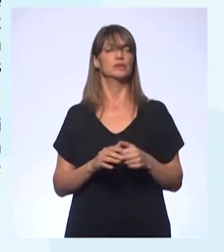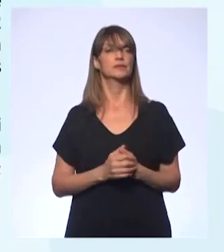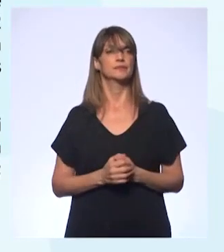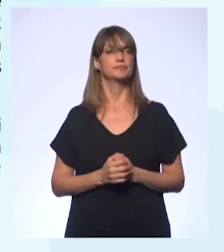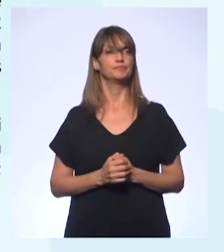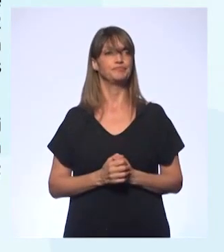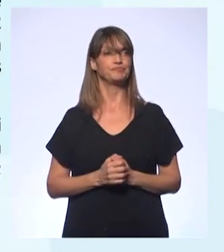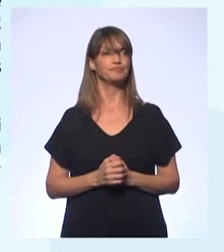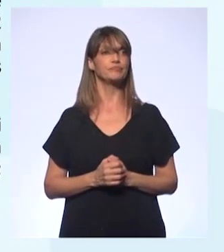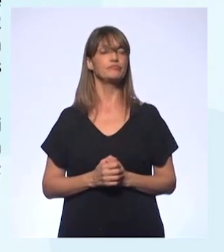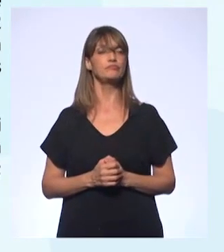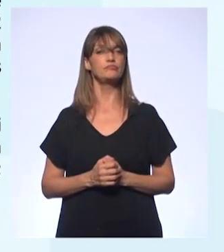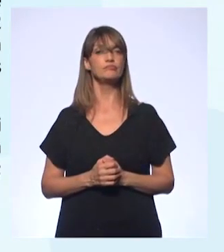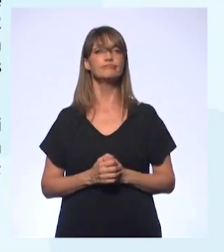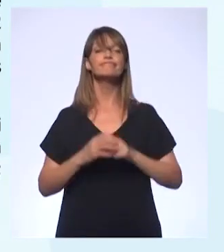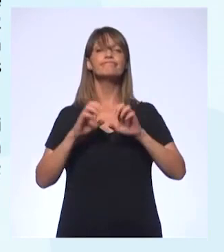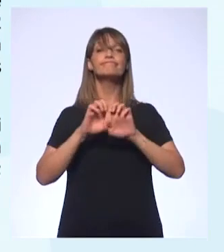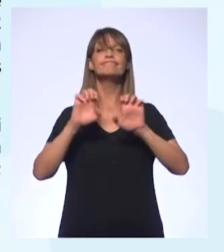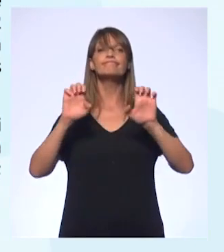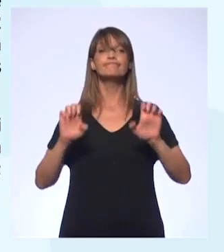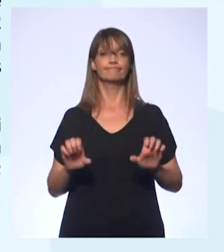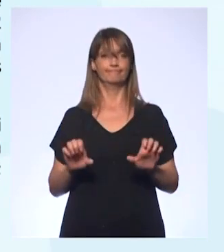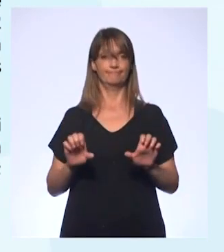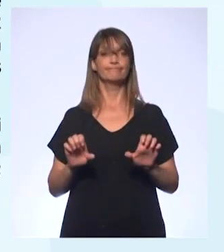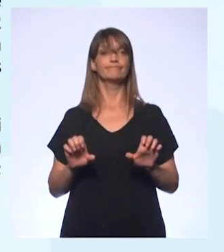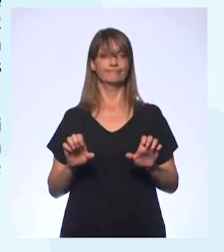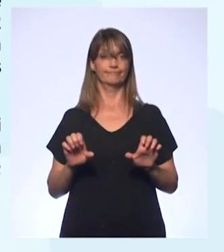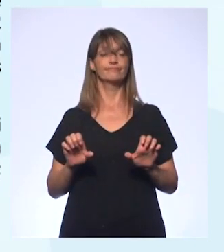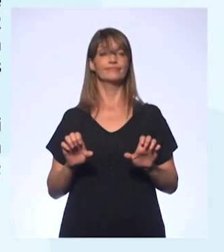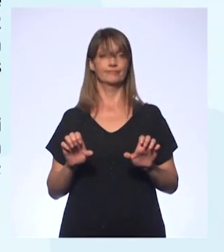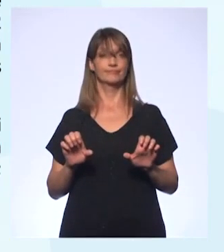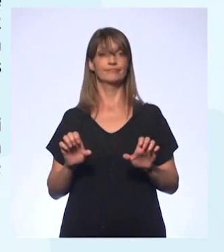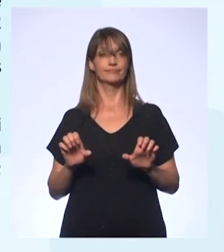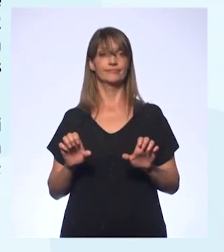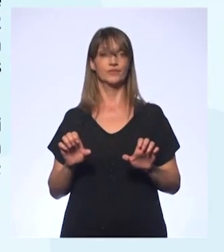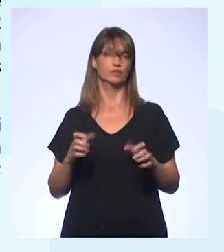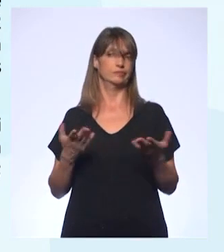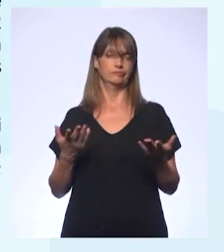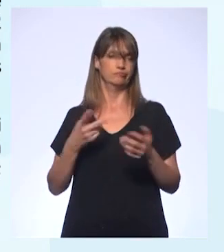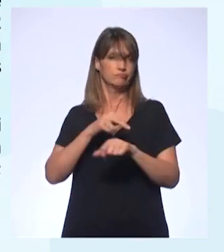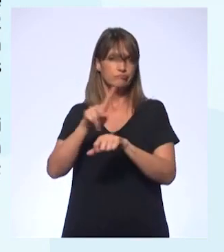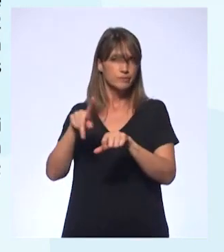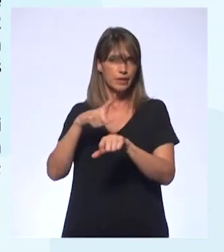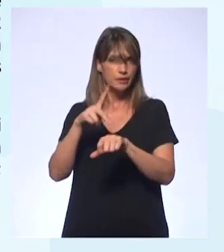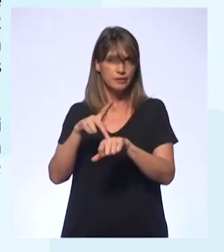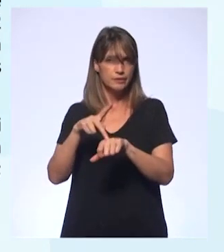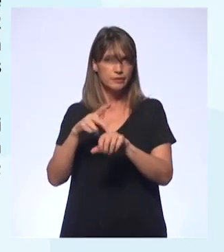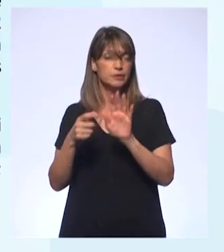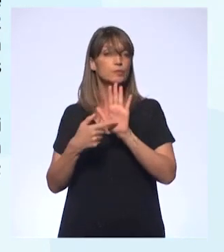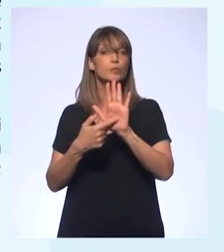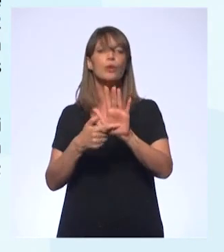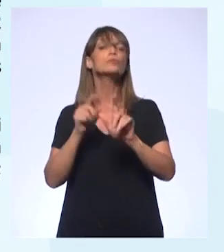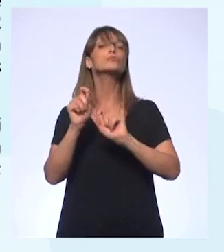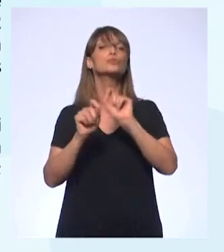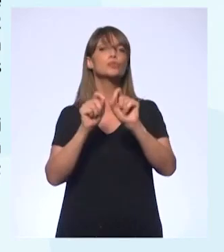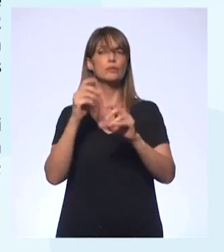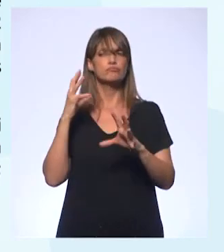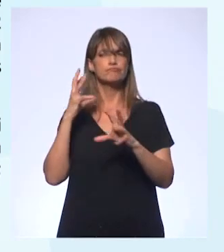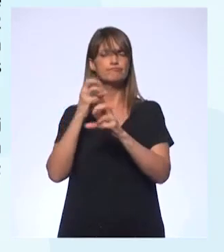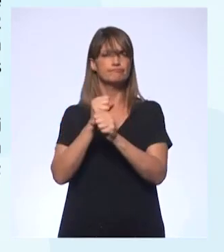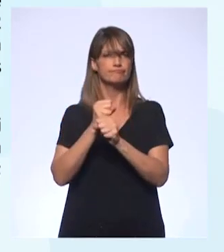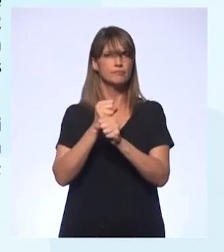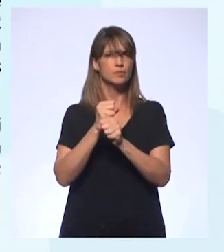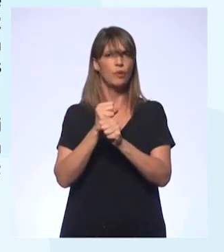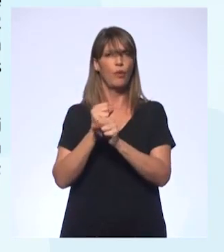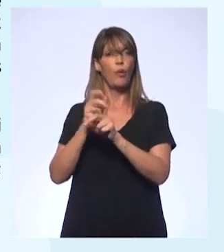seguinte: a estrutura da desigualdade, né, em um determinado país pode ser ilustrada com os seguintes cálculos. com